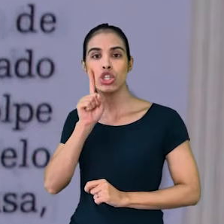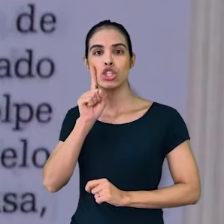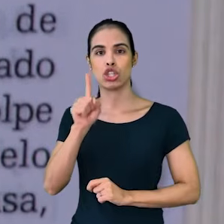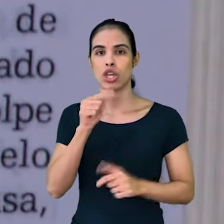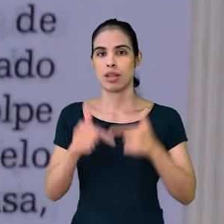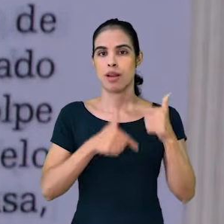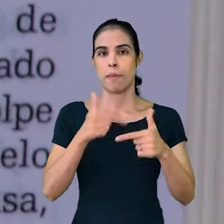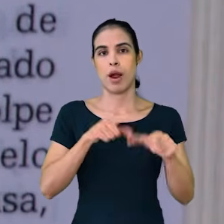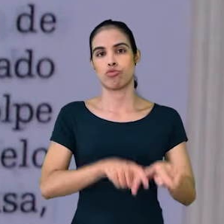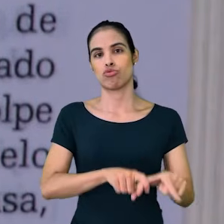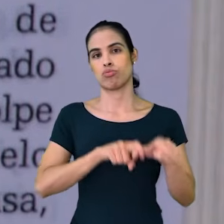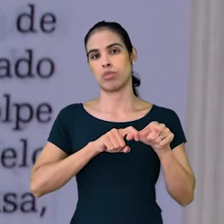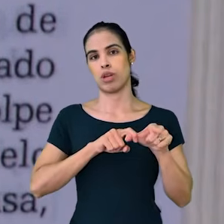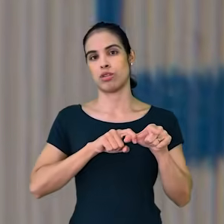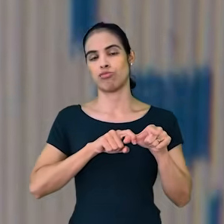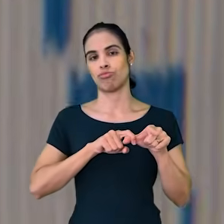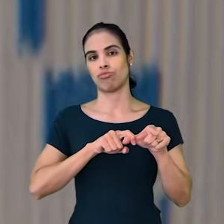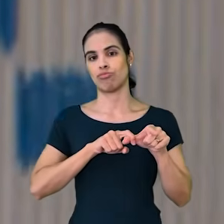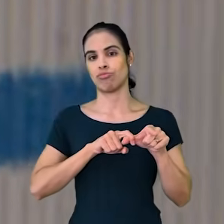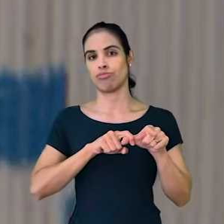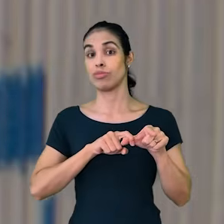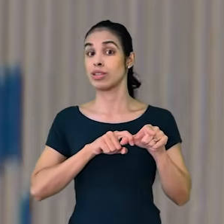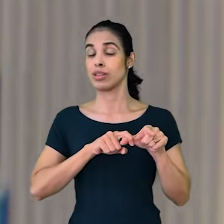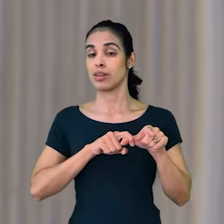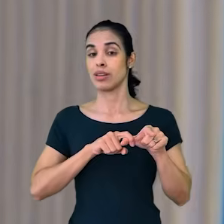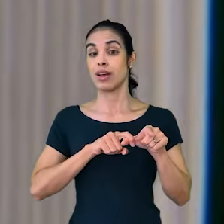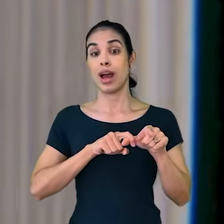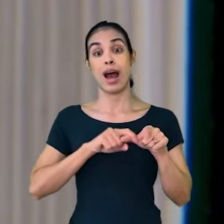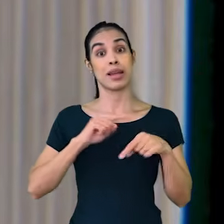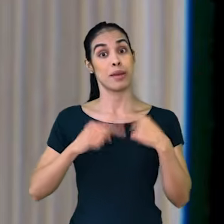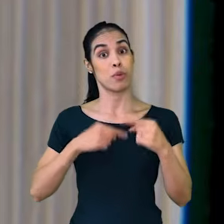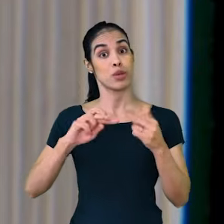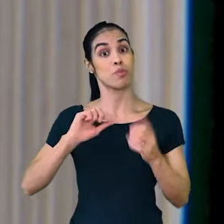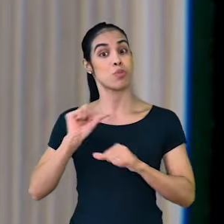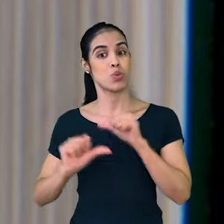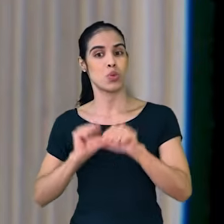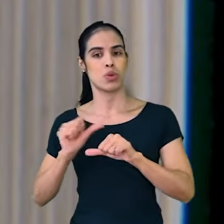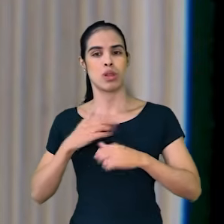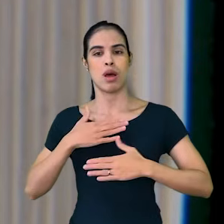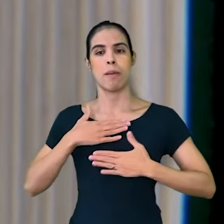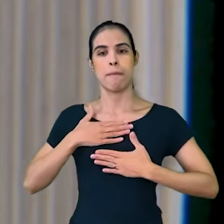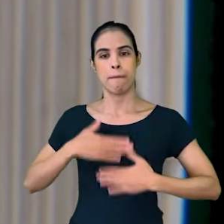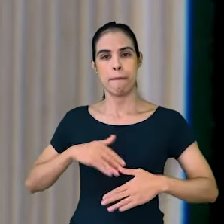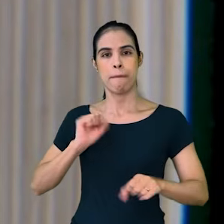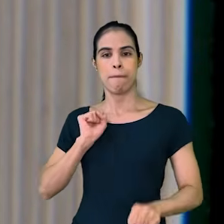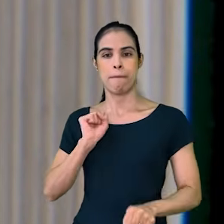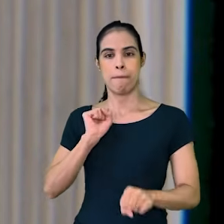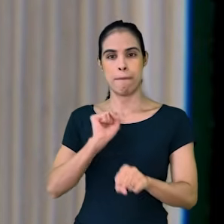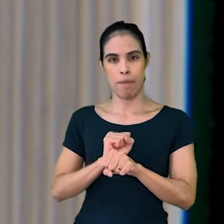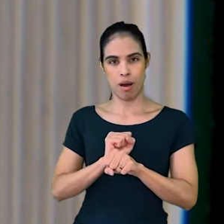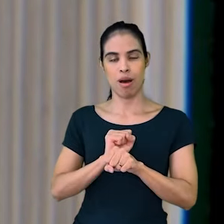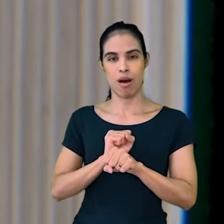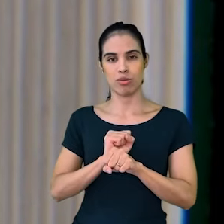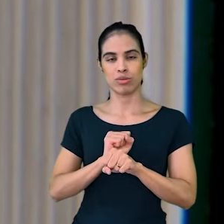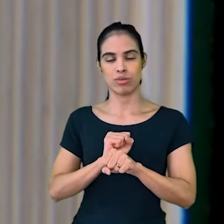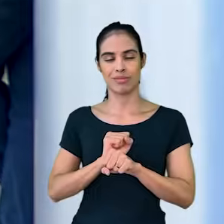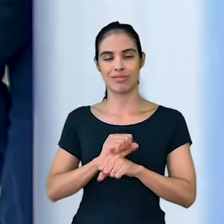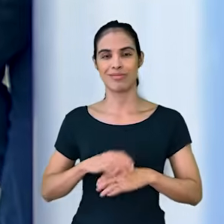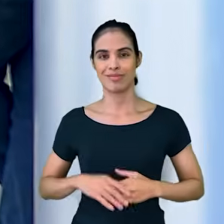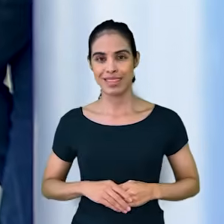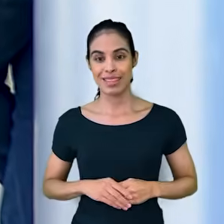se suspendem os trabalhos. Como sinônimo, evolui para pausa, licença,